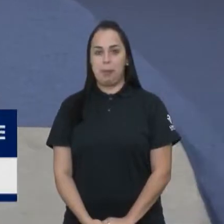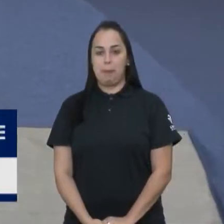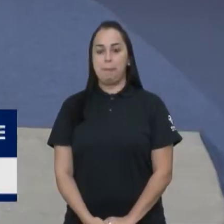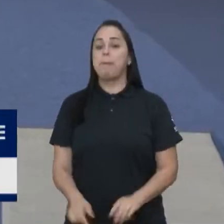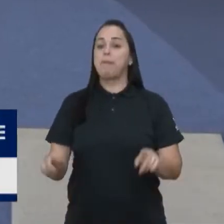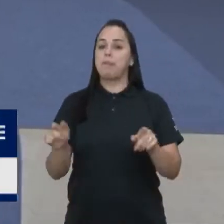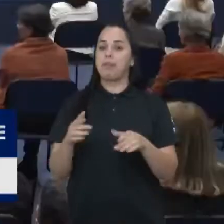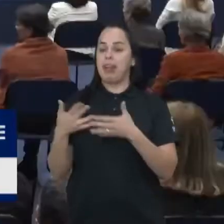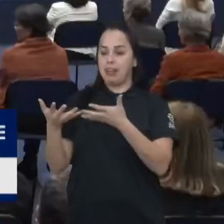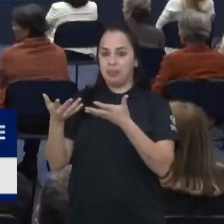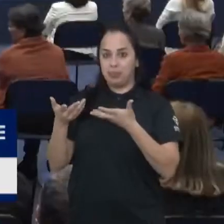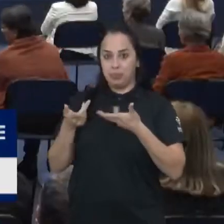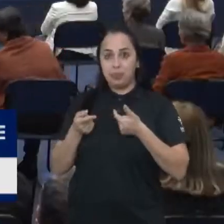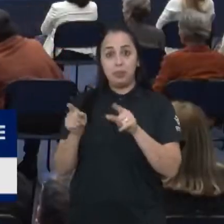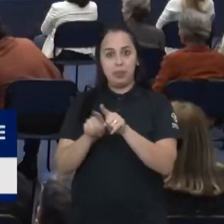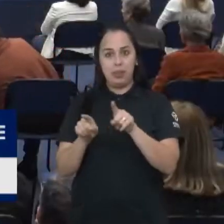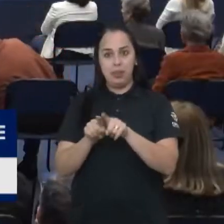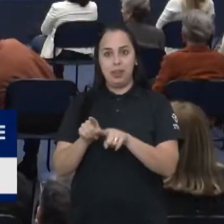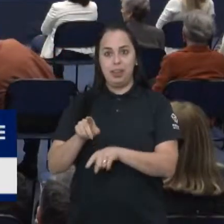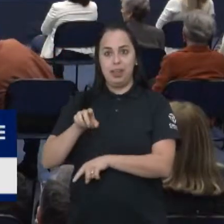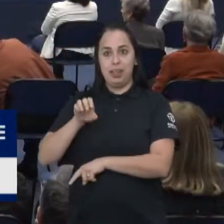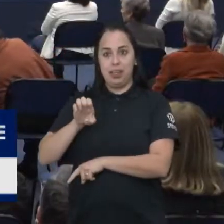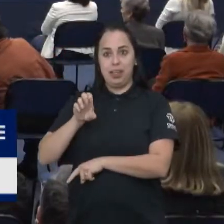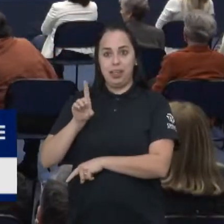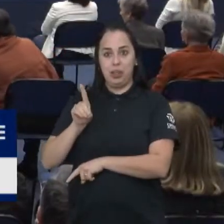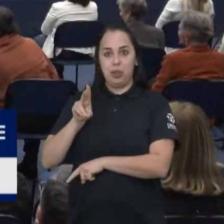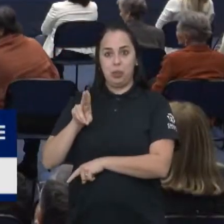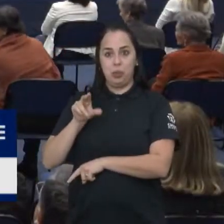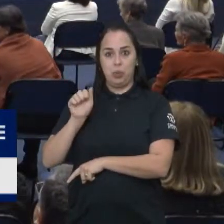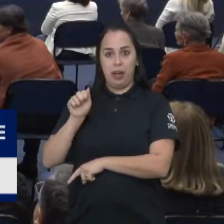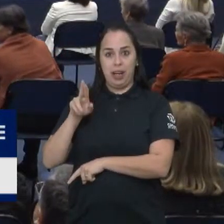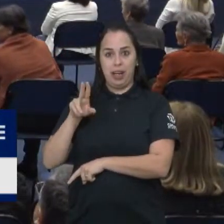Convidamos também o senhor Eduardo Cury, deputado federal.